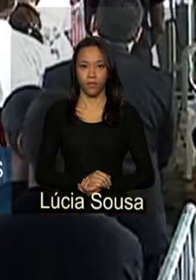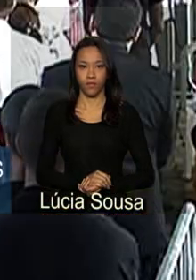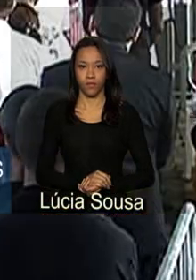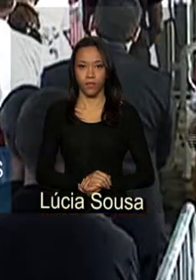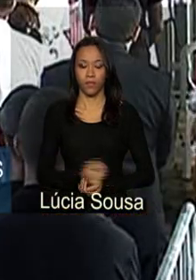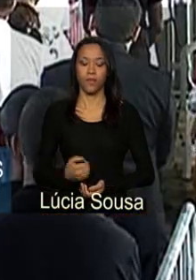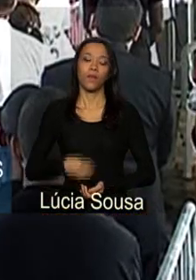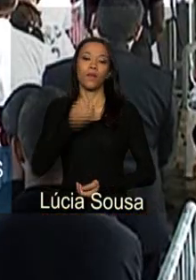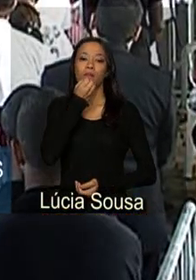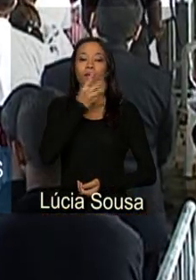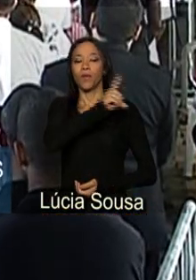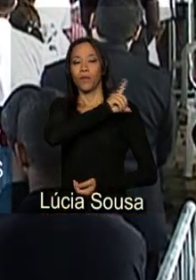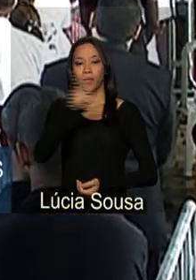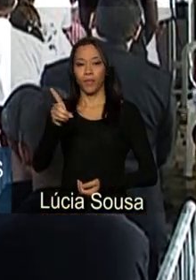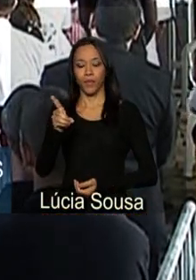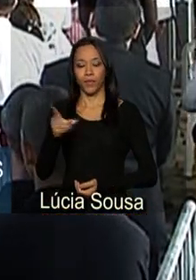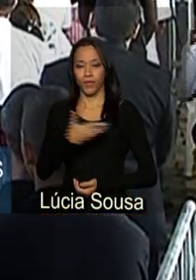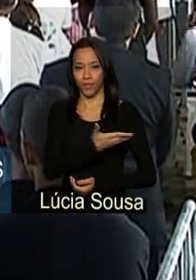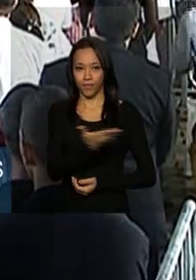Bom dia, pessoal.